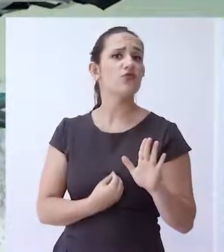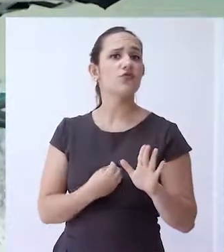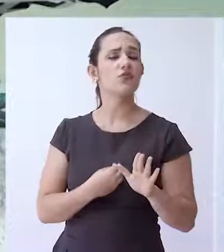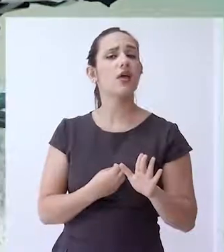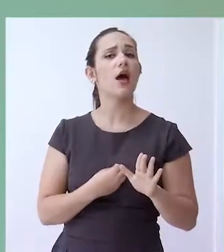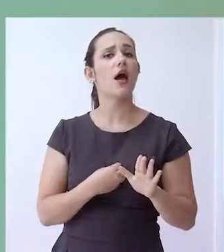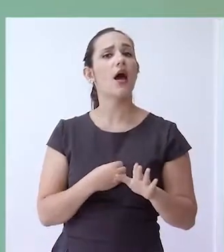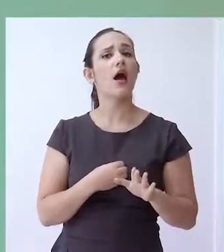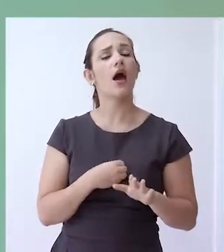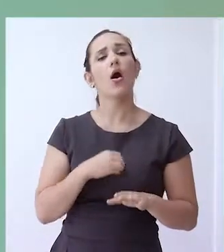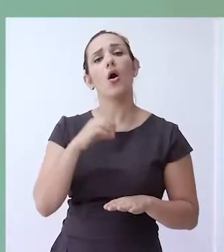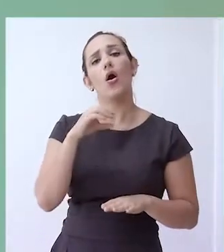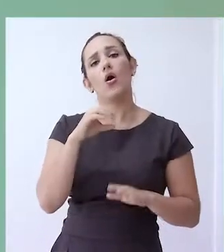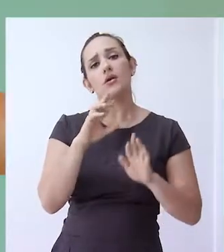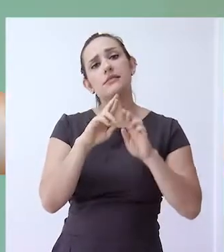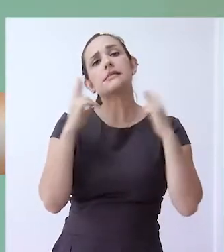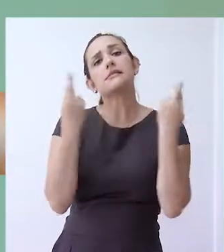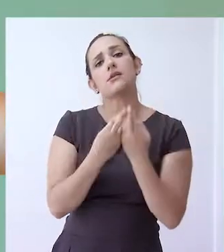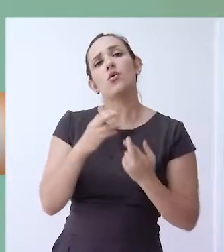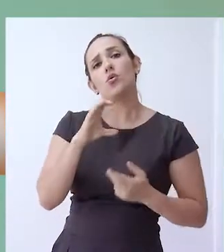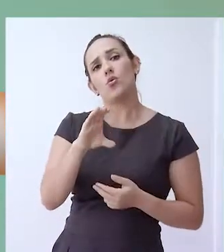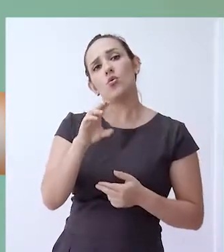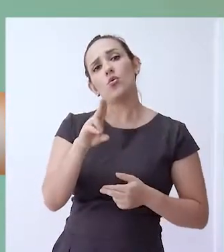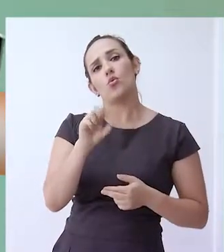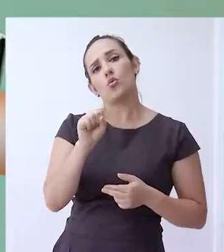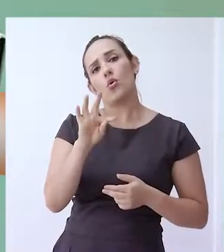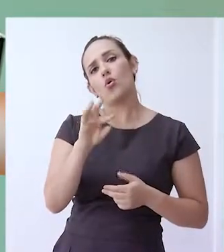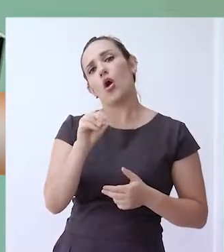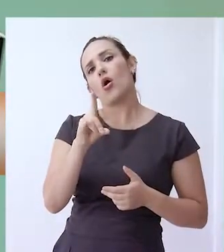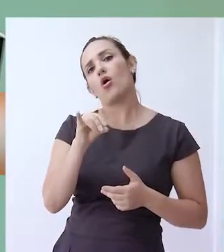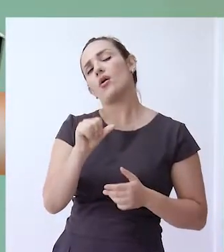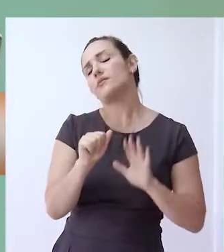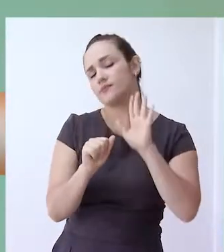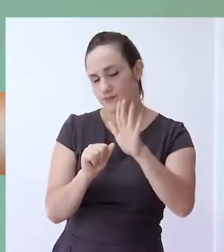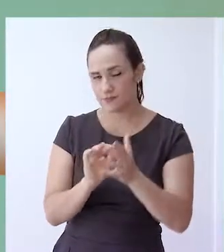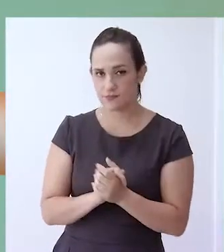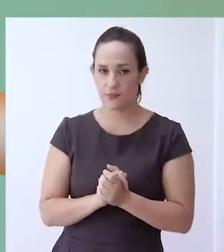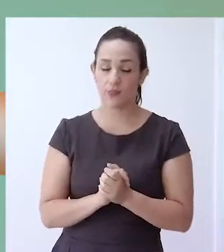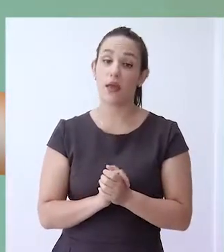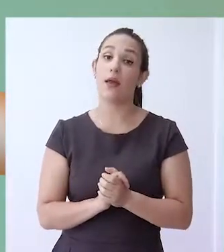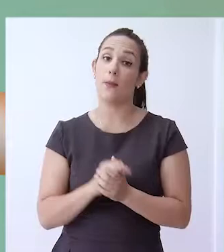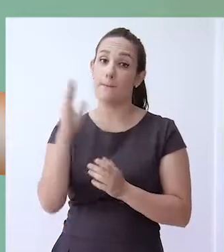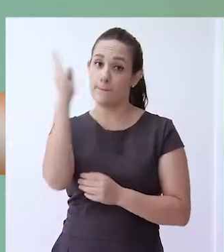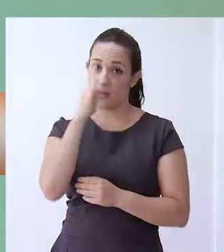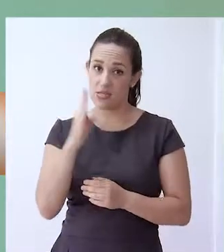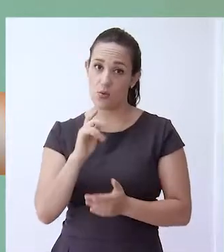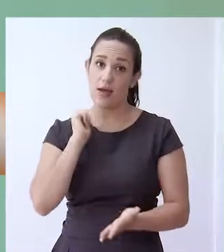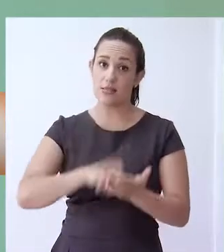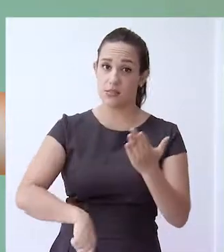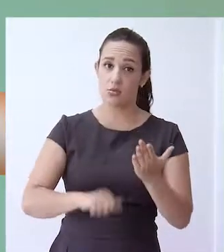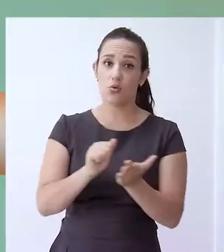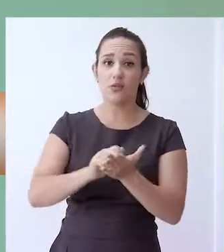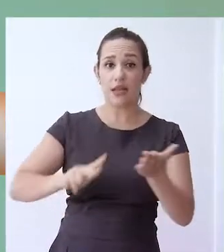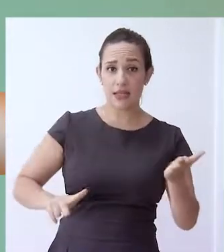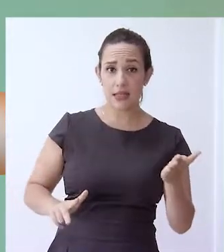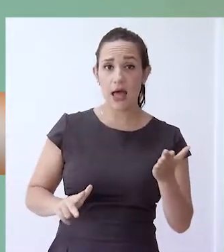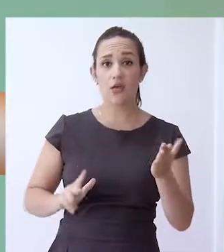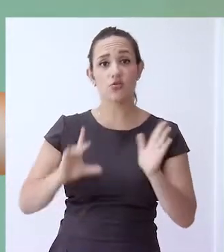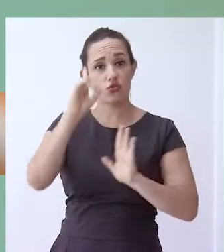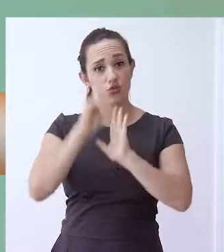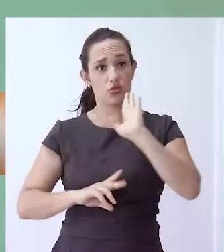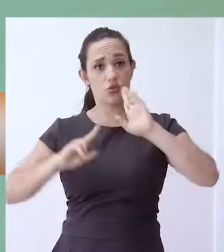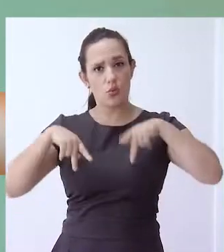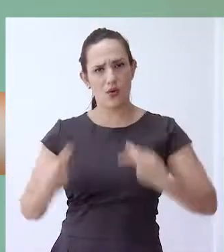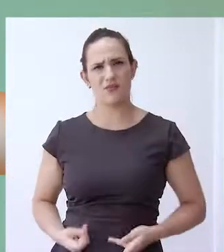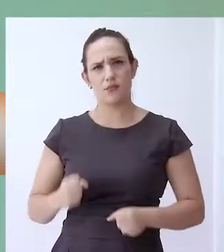pode? O Brasil, ele é signatário de tratados de direitos humanos desde 1992.